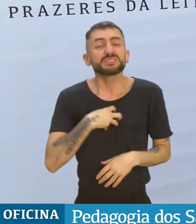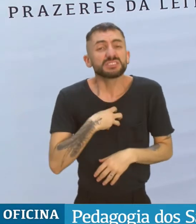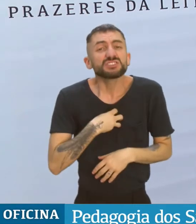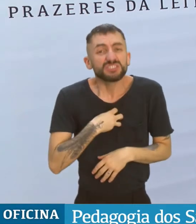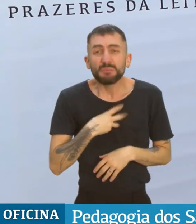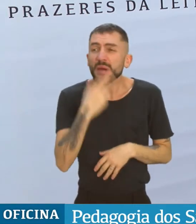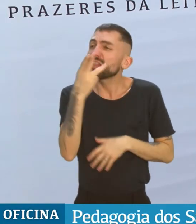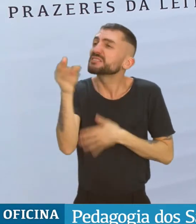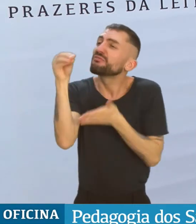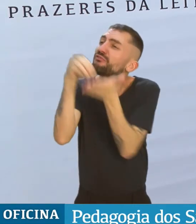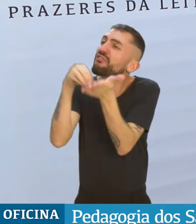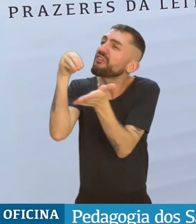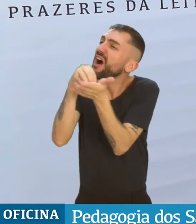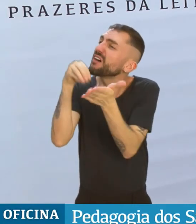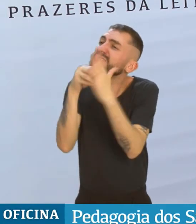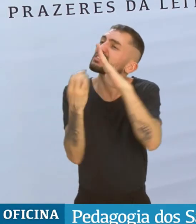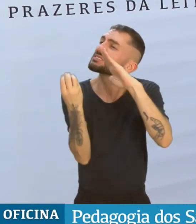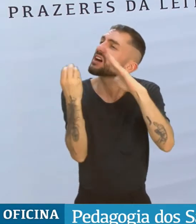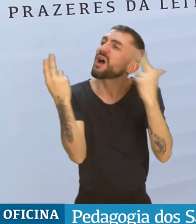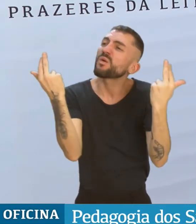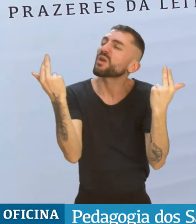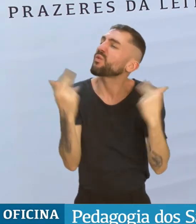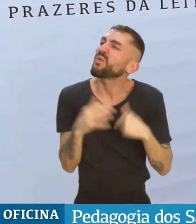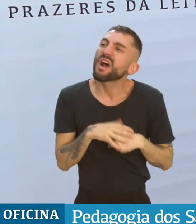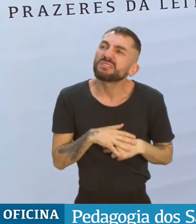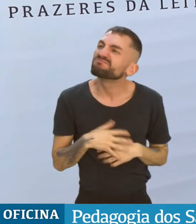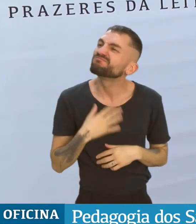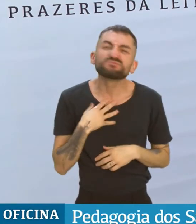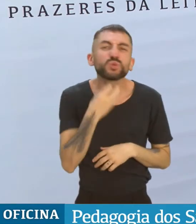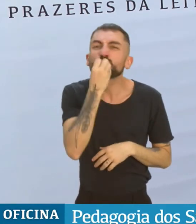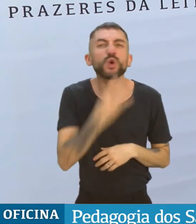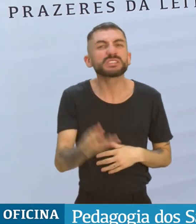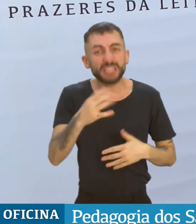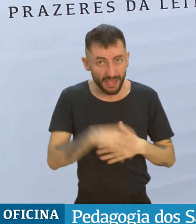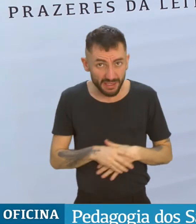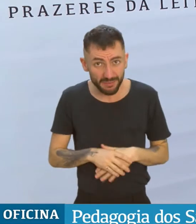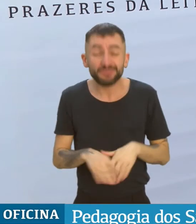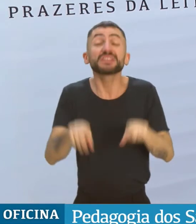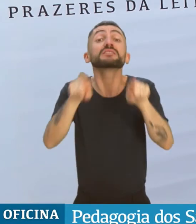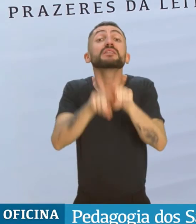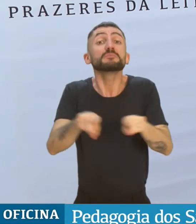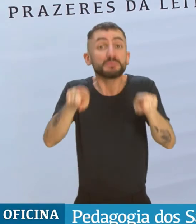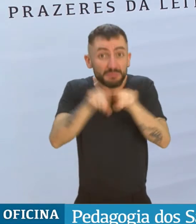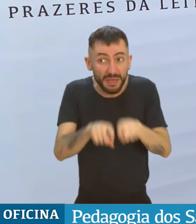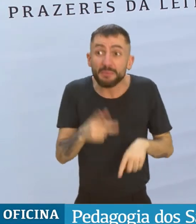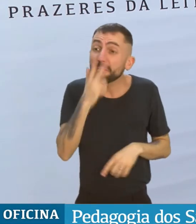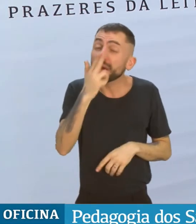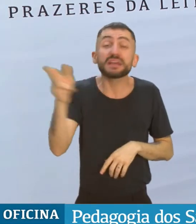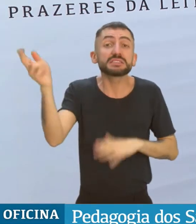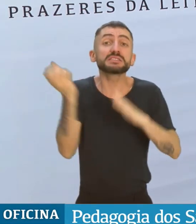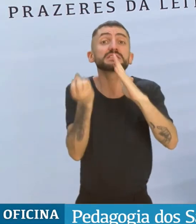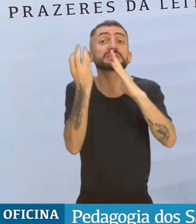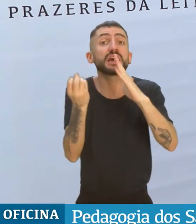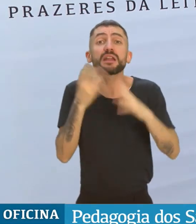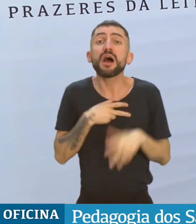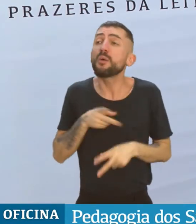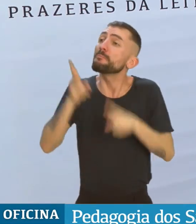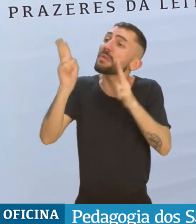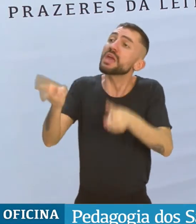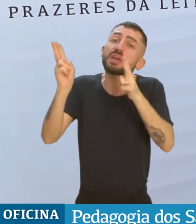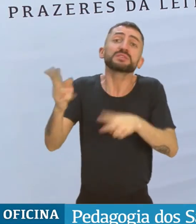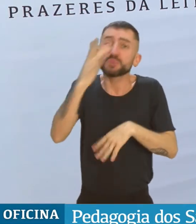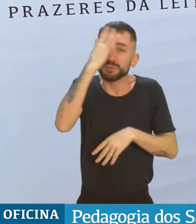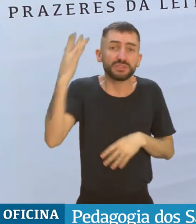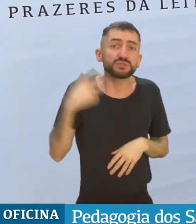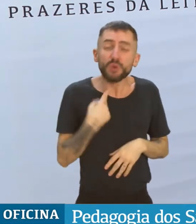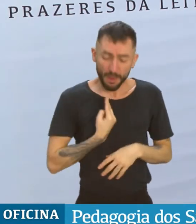de falta. Outra coisa que eu também sentia falta era uma única pessoa apresentando. Você não via outras pessoas desse